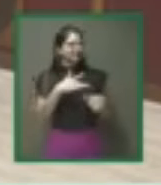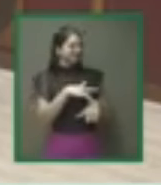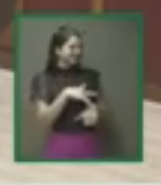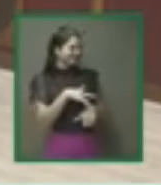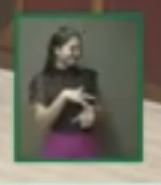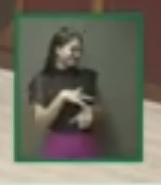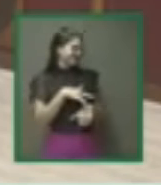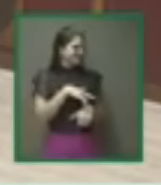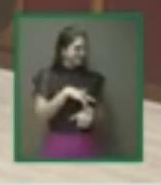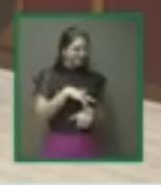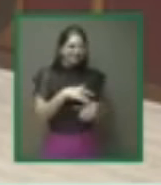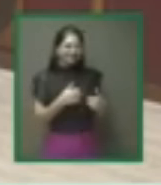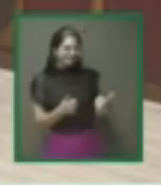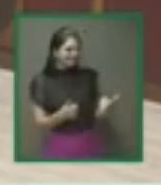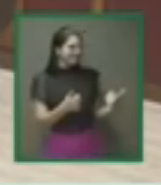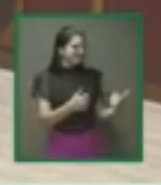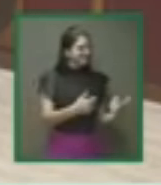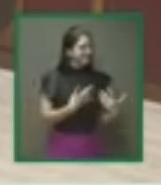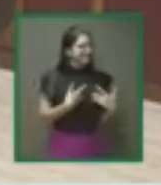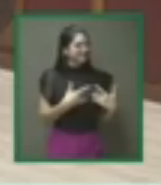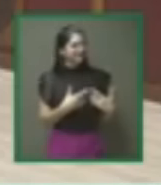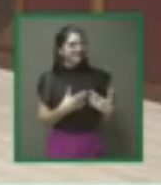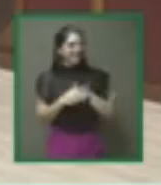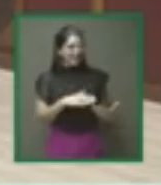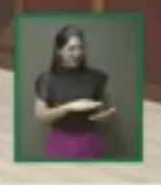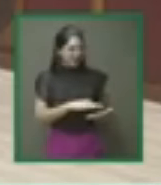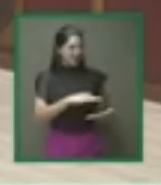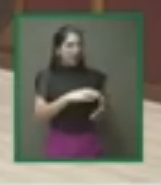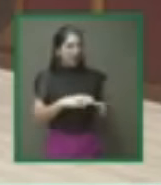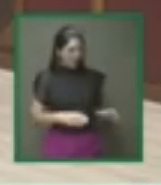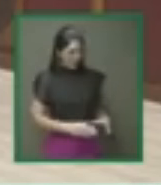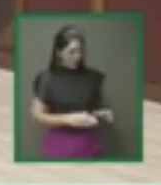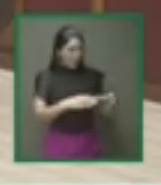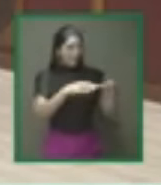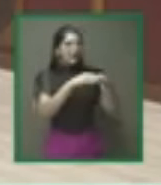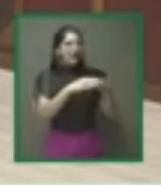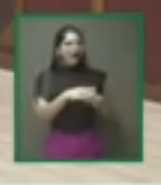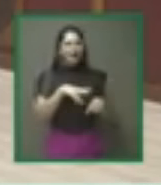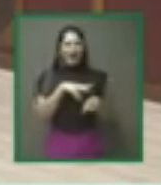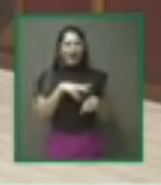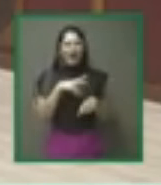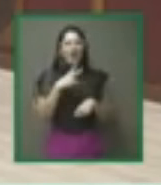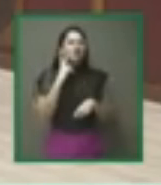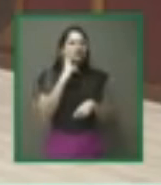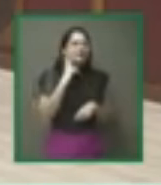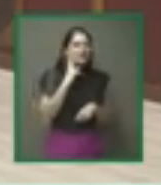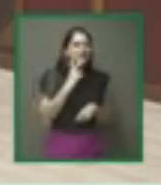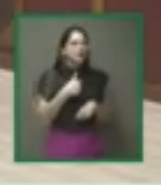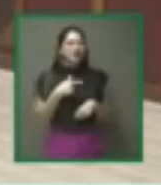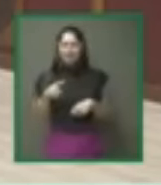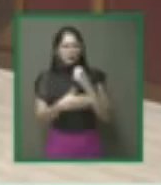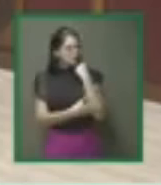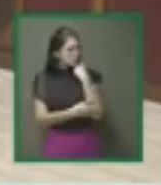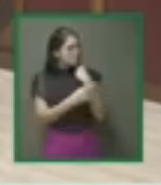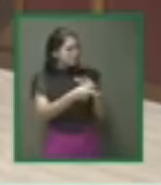pessoas acabaram não notando. E aí eu tinha uma garrafa de vinho, inclusive, dentro do carro nessa noite, ele ficou com ciúme que eu estaria traindo